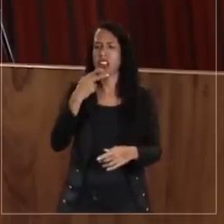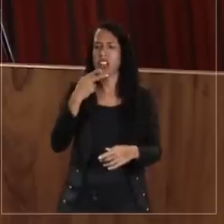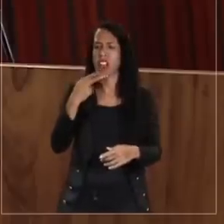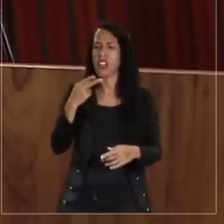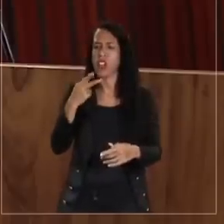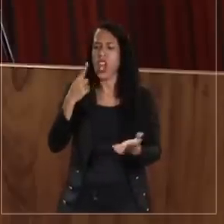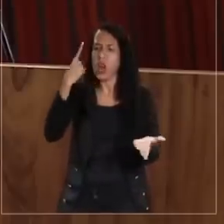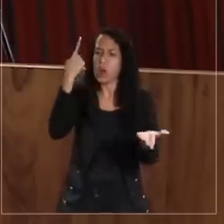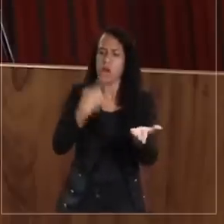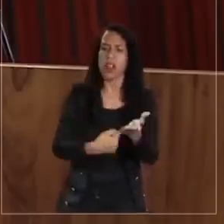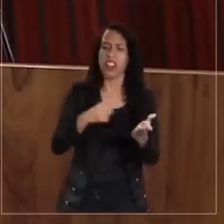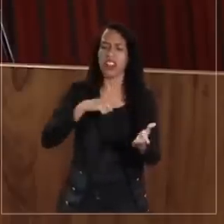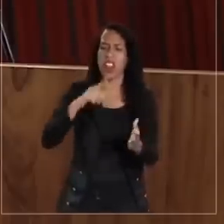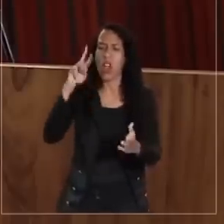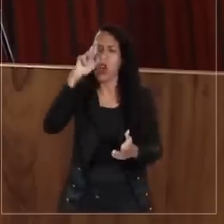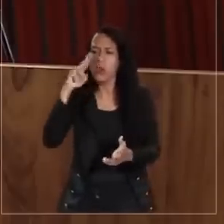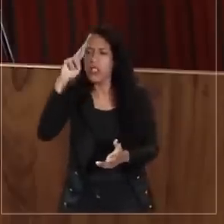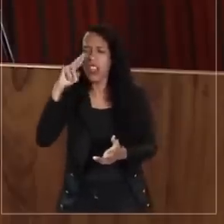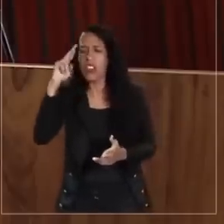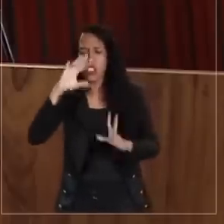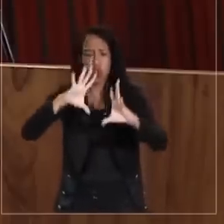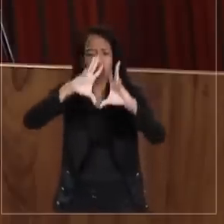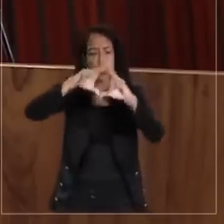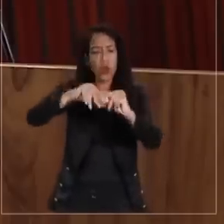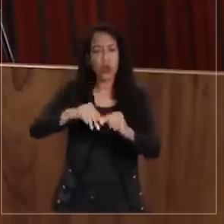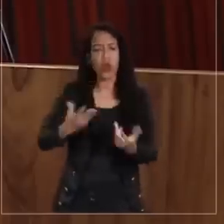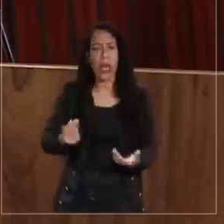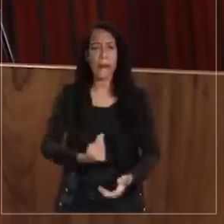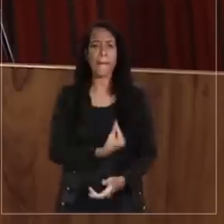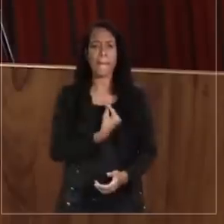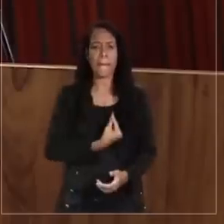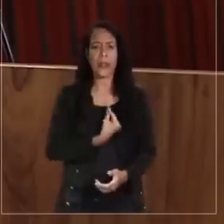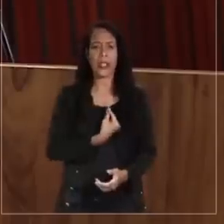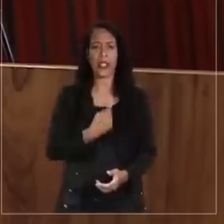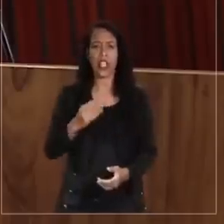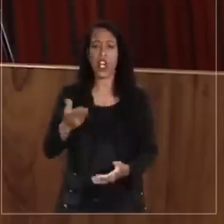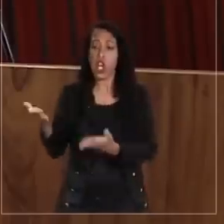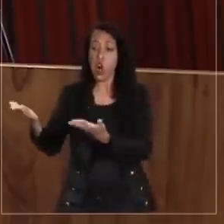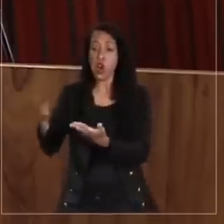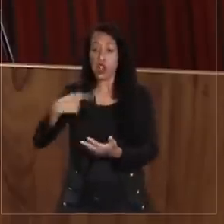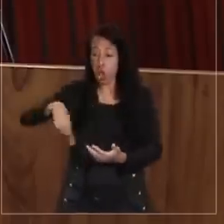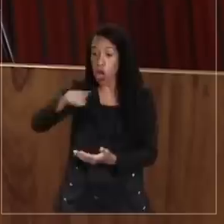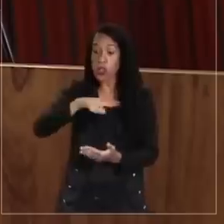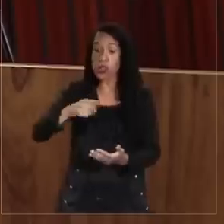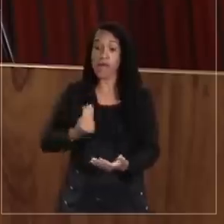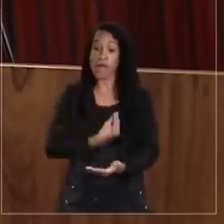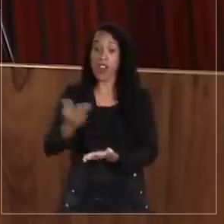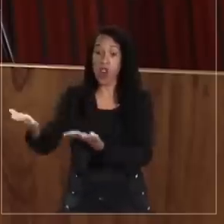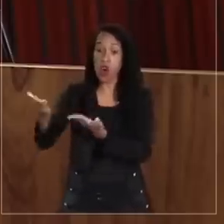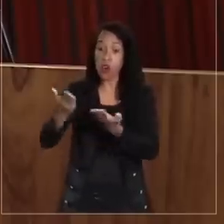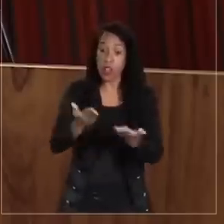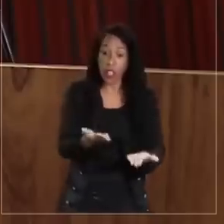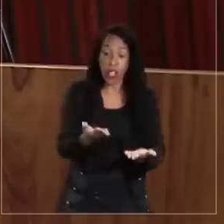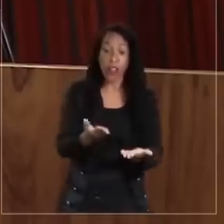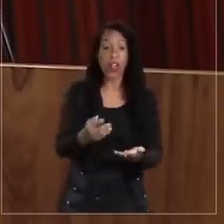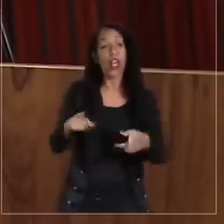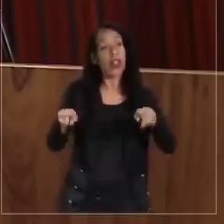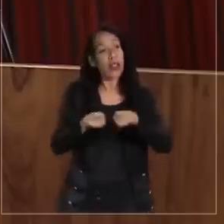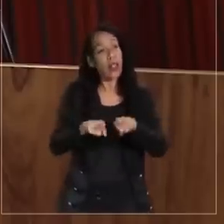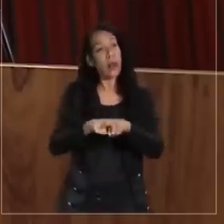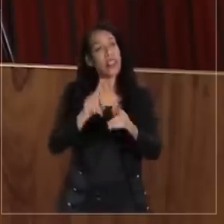as próprias missões de observadores que se tem no mundo todo. Participamos como convidados e sempre convidamos a que viessem